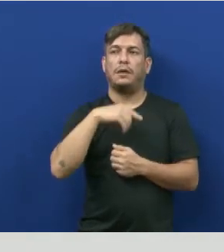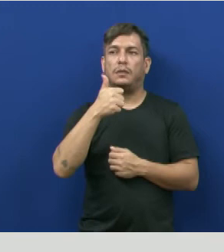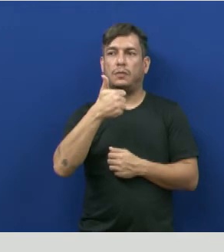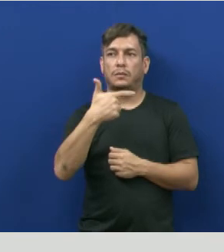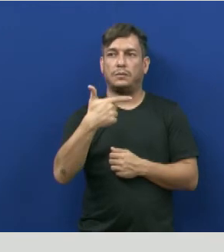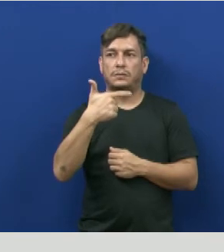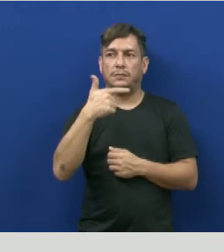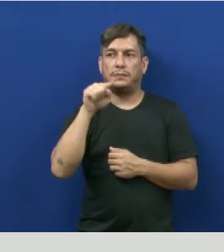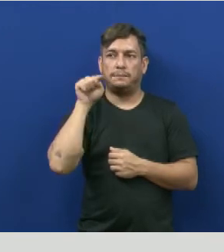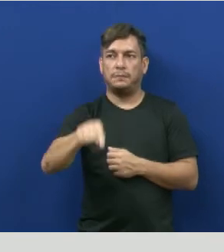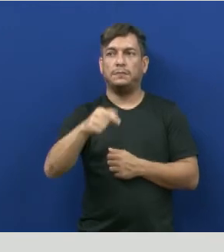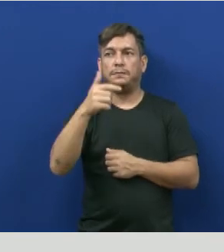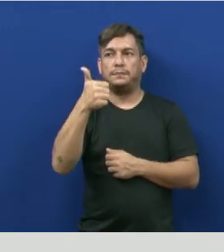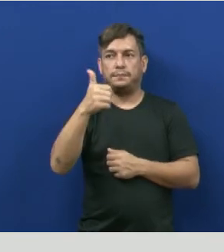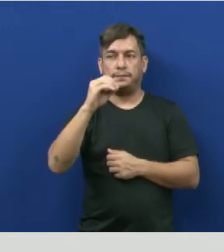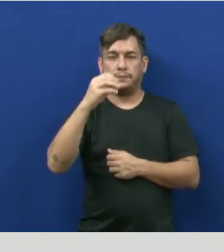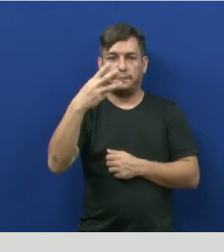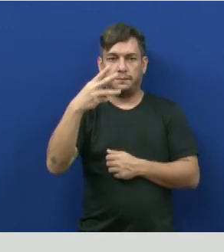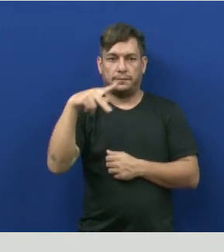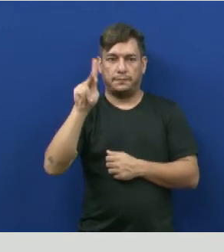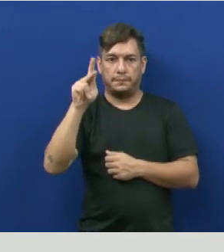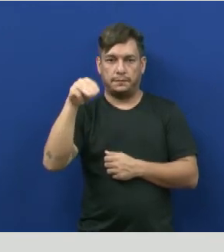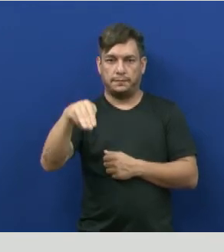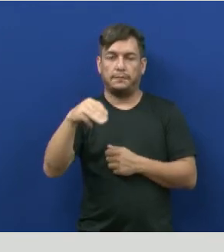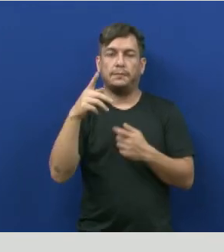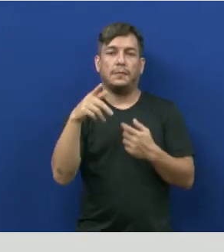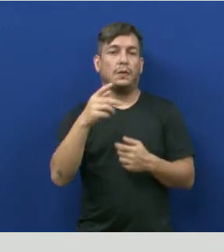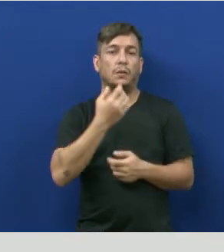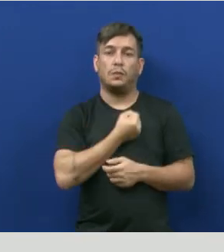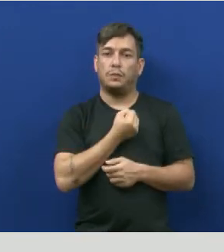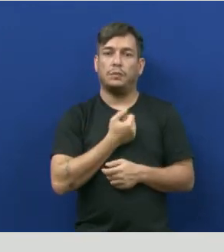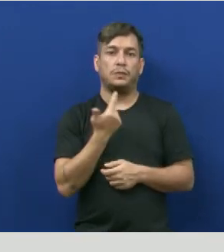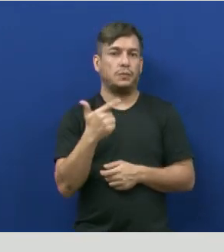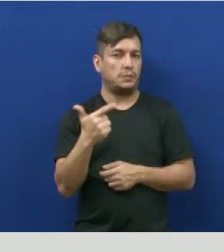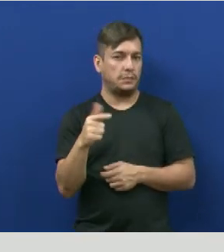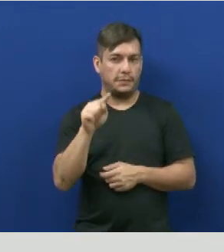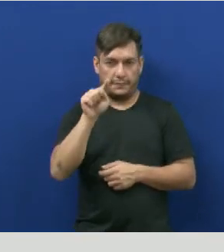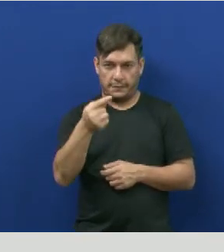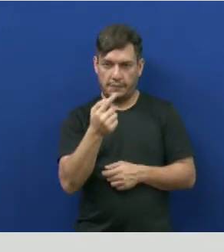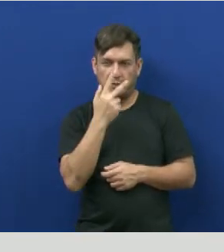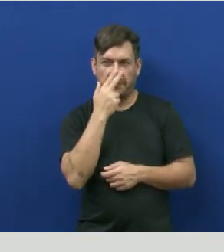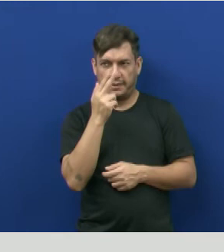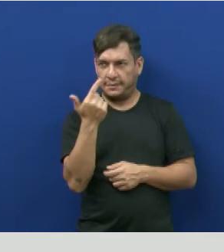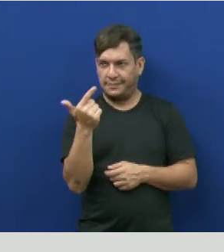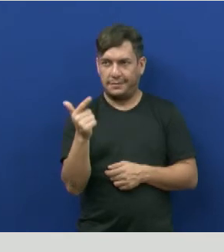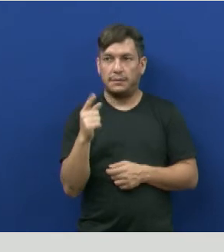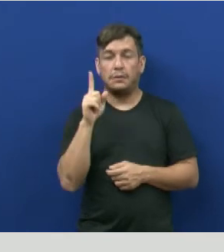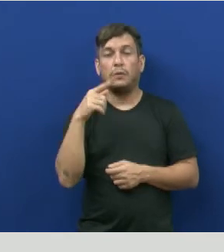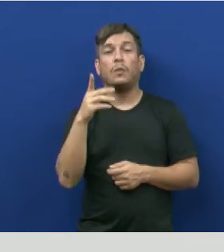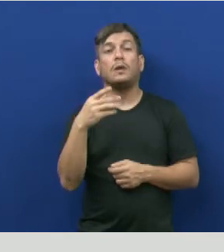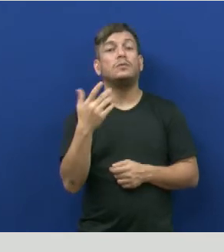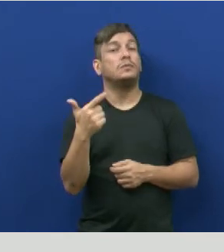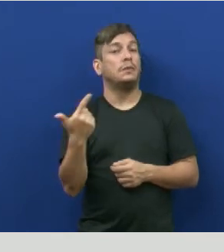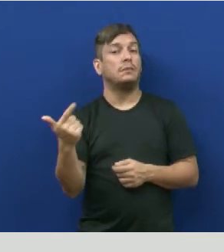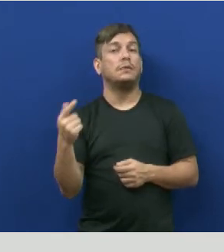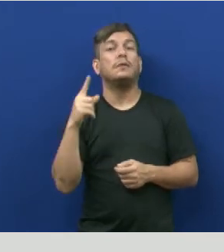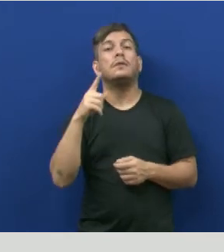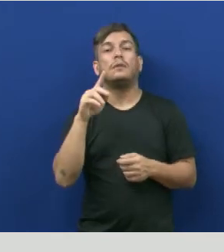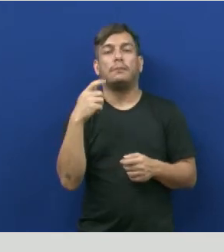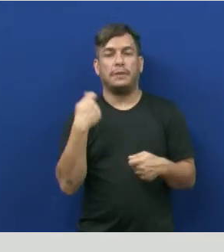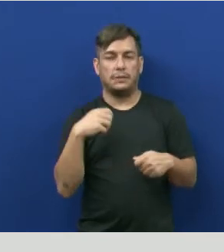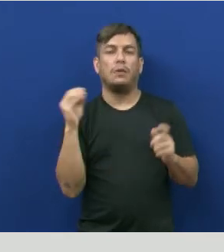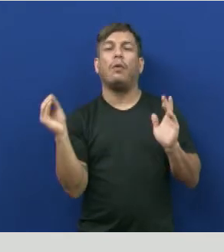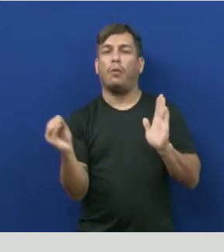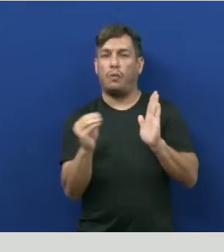12.103 quilômetros. Da mesma maneira, esse número ele não tem uma vírgula aparente. Quando essa vírgula não é aparente, a gente